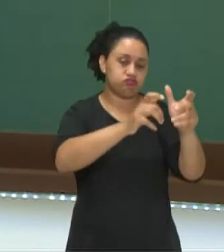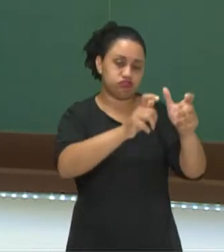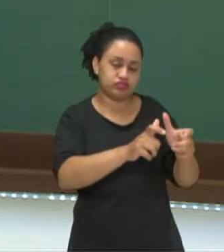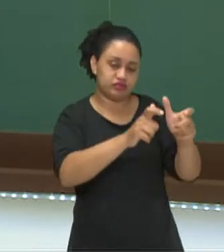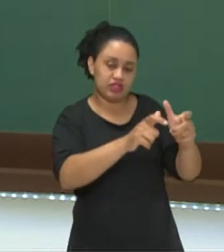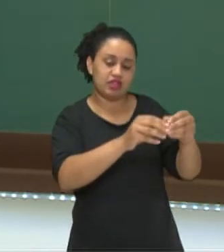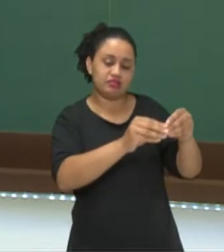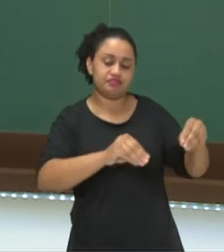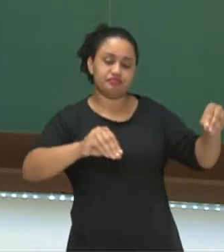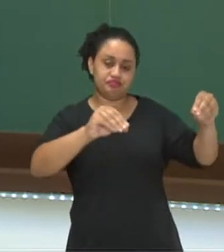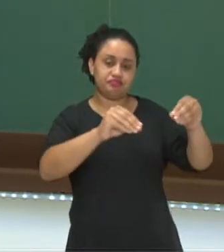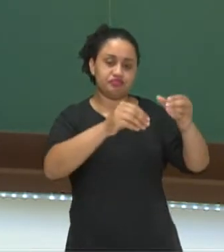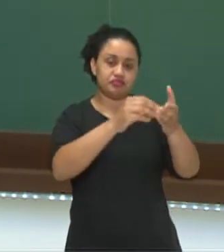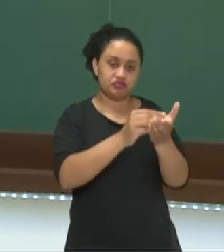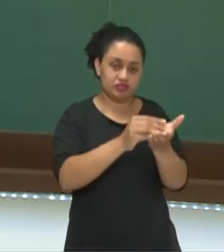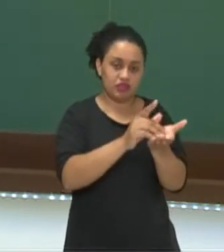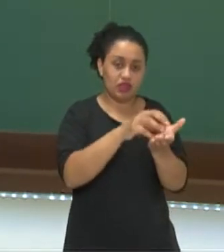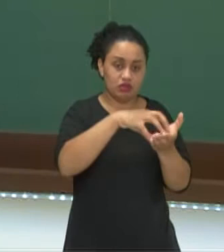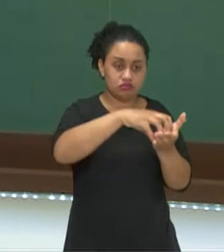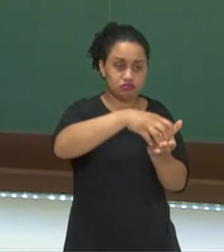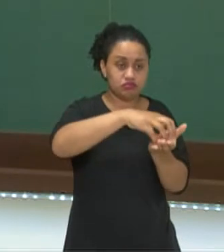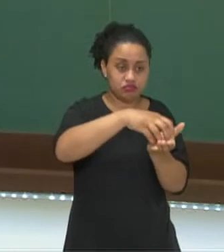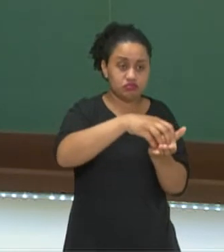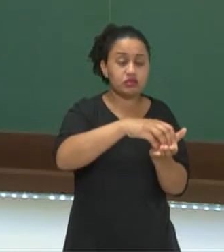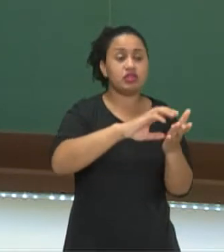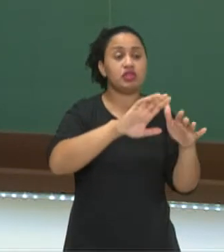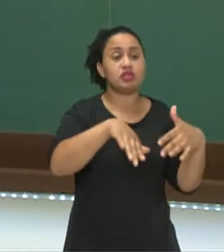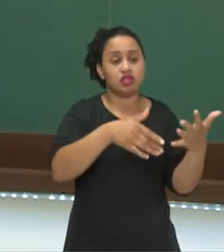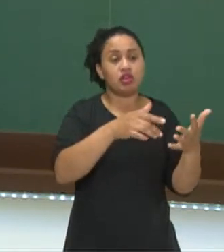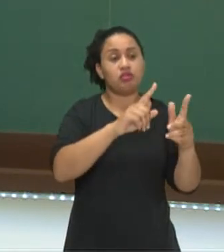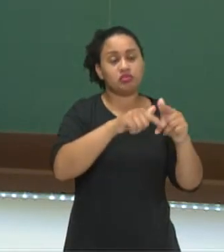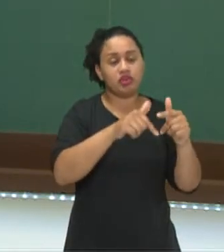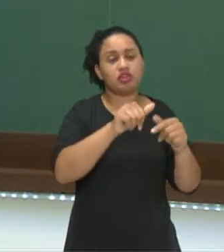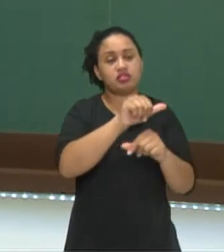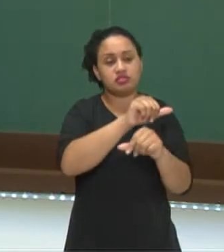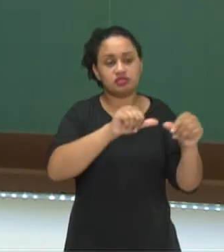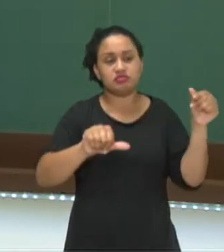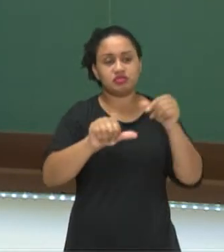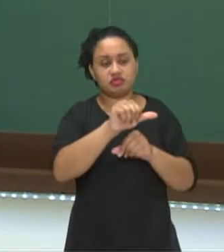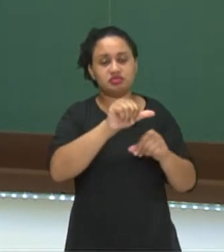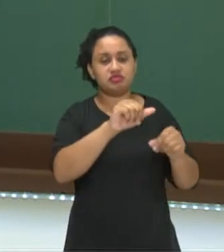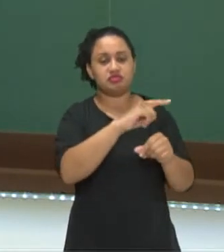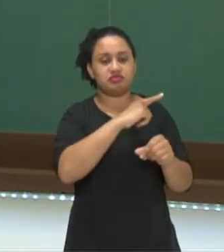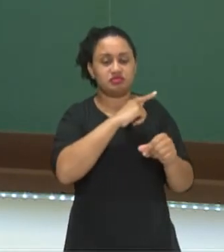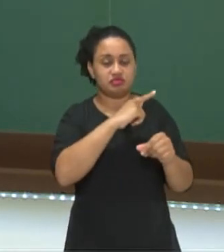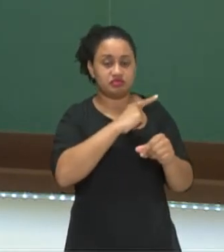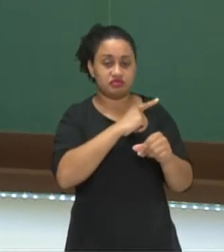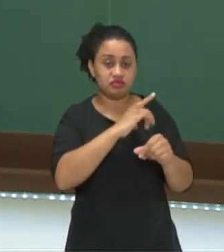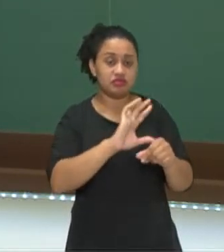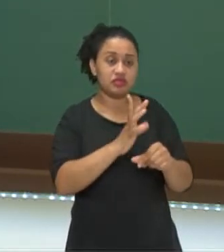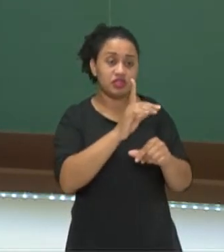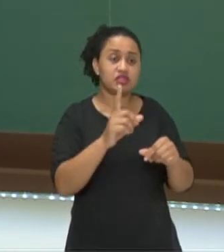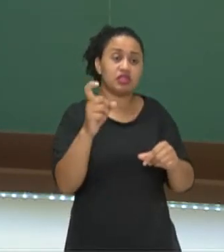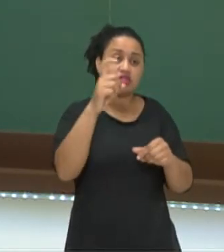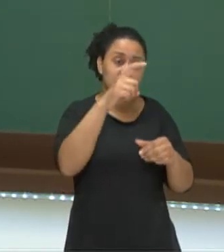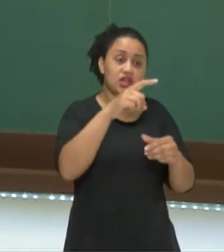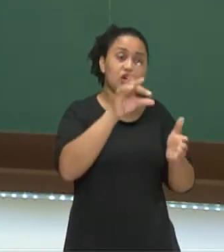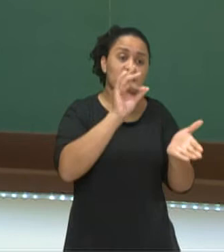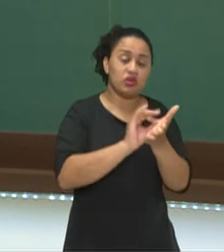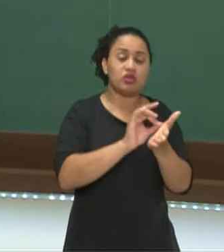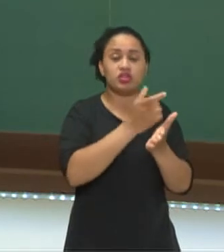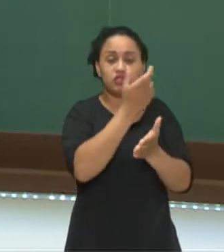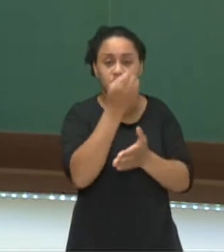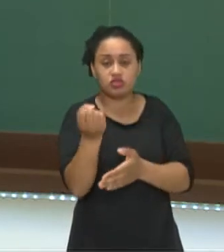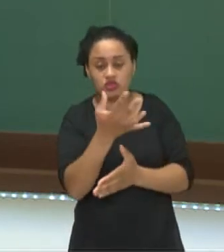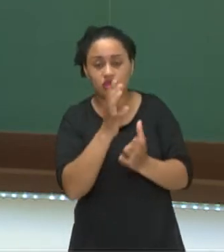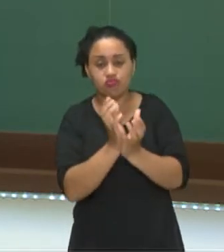algum substrato, certo? Por conta, então, de uma metamorfose, uma transformação que ocorre nessa larva, vai dar origem, então,